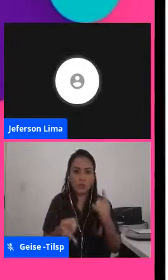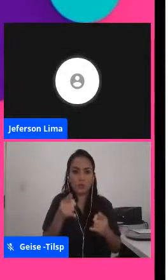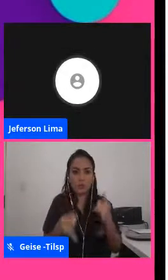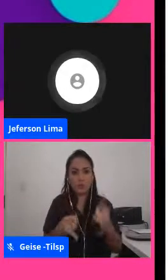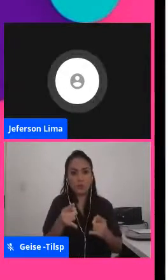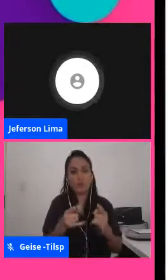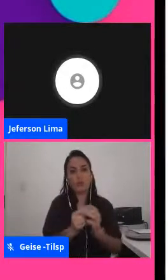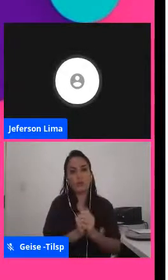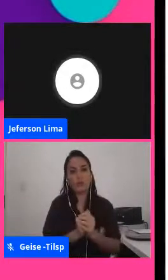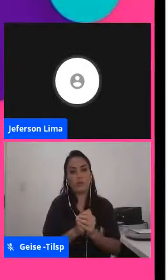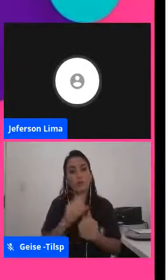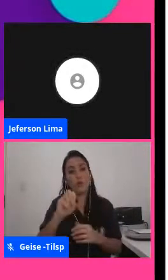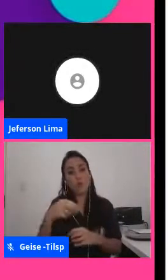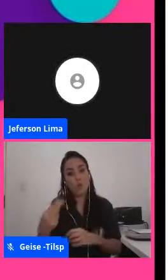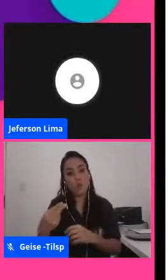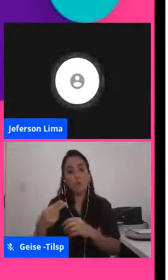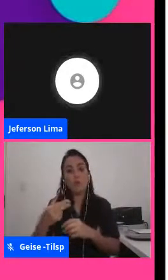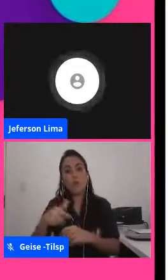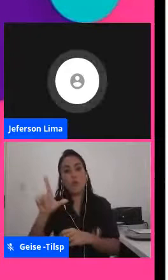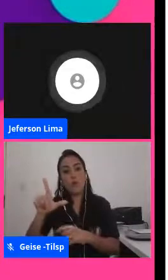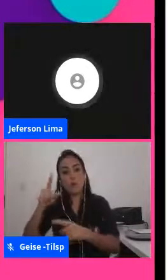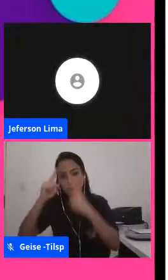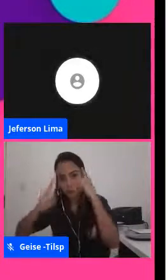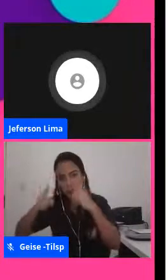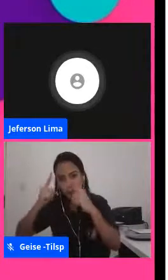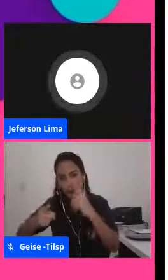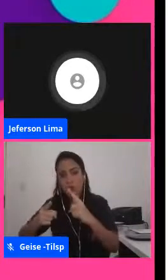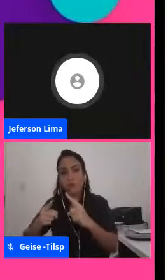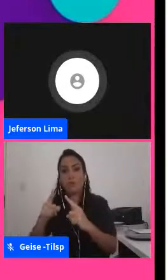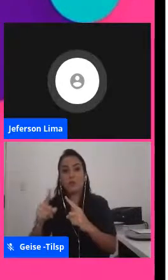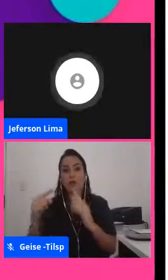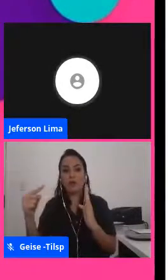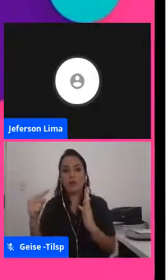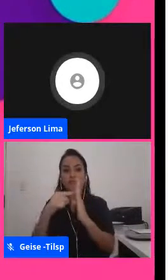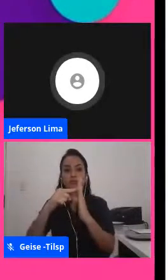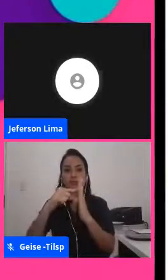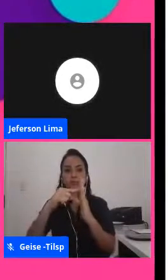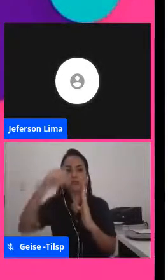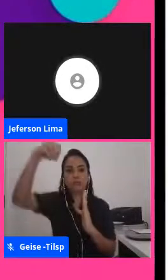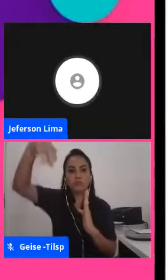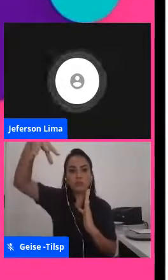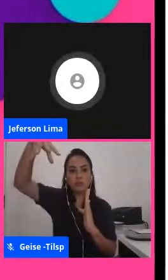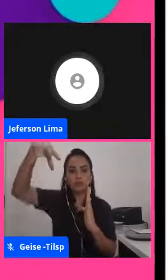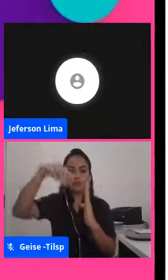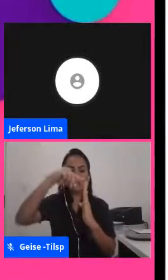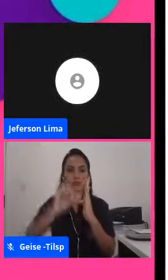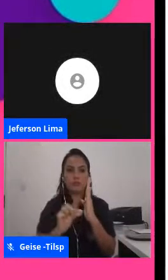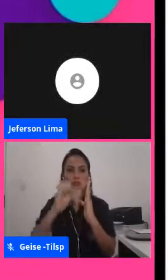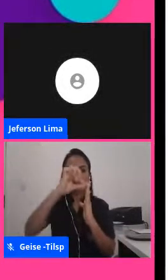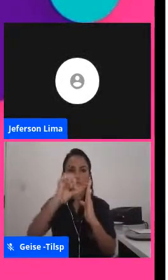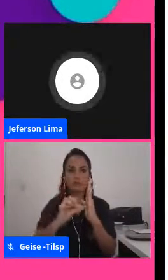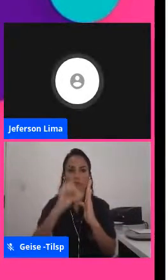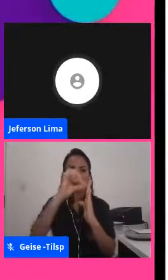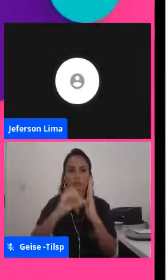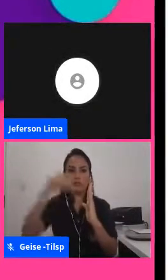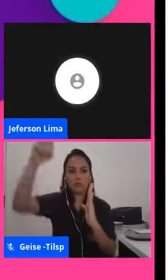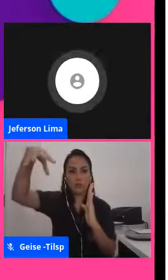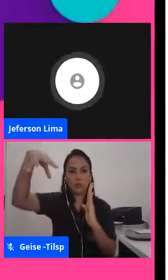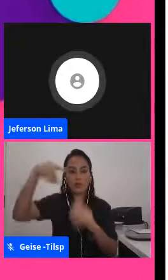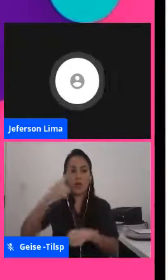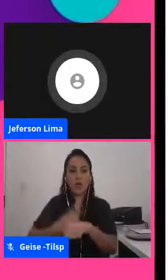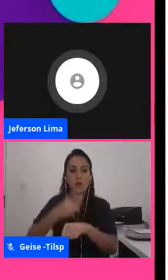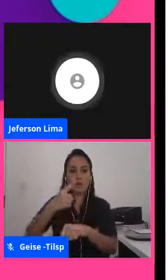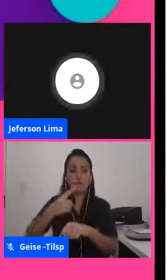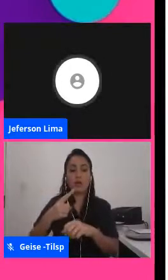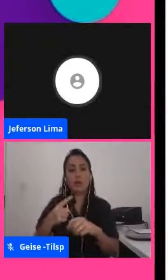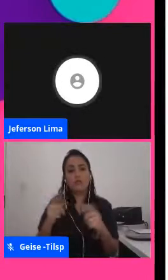um controlador de um interruptor, né, para poder desligar a lâmpada do meu quarto. E por aí vai, certo? Então a gente